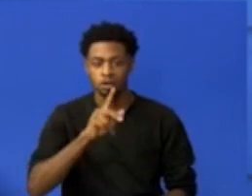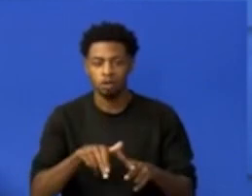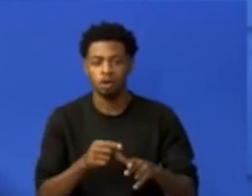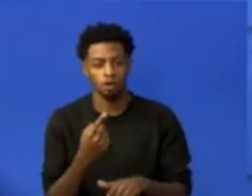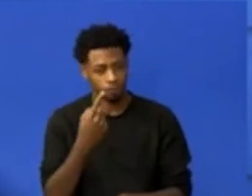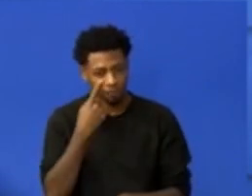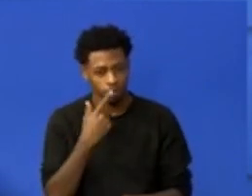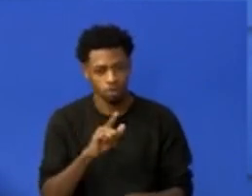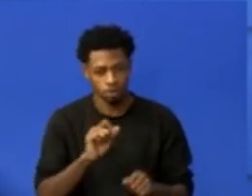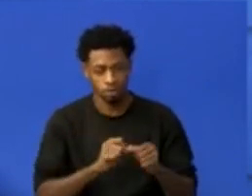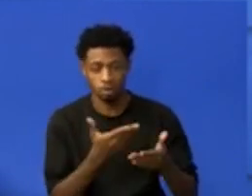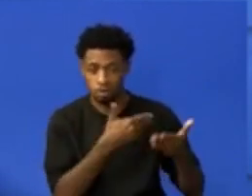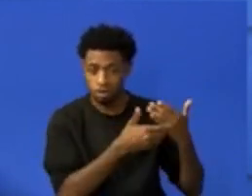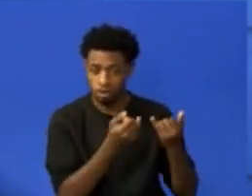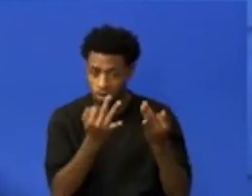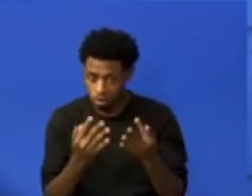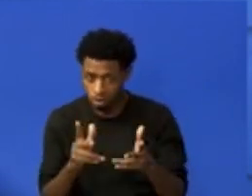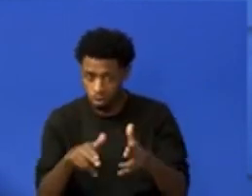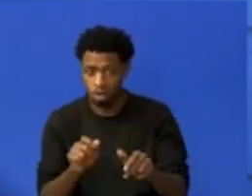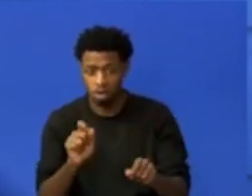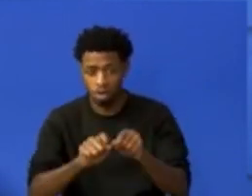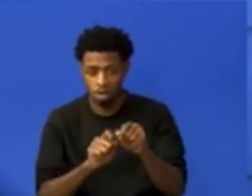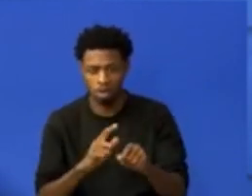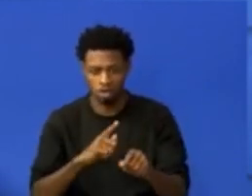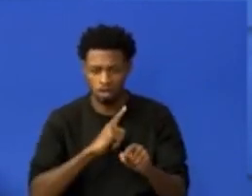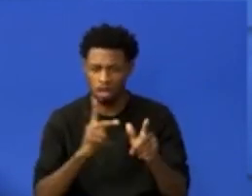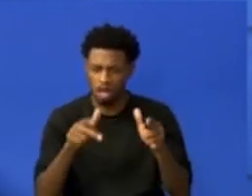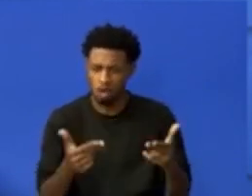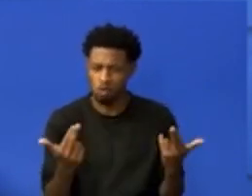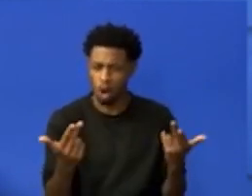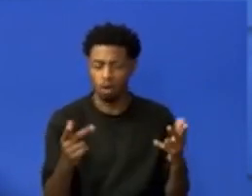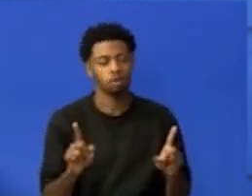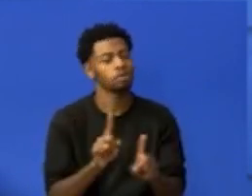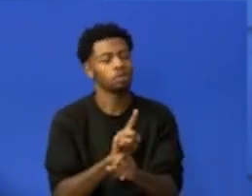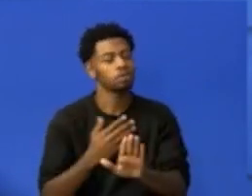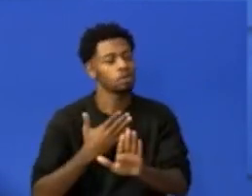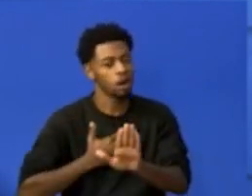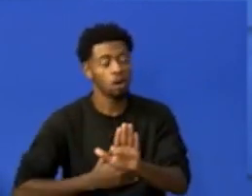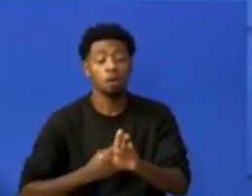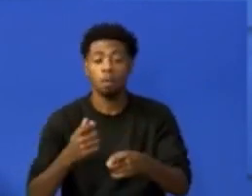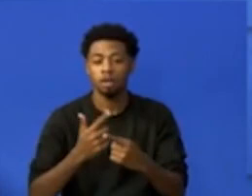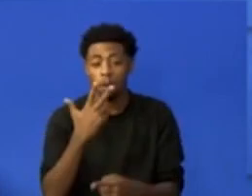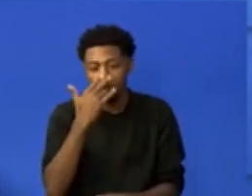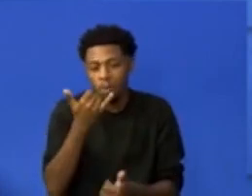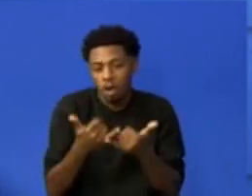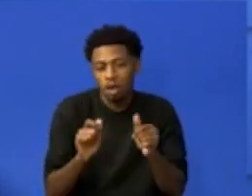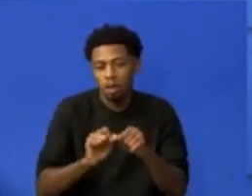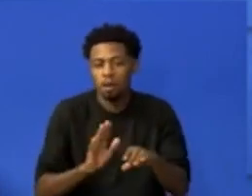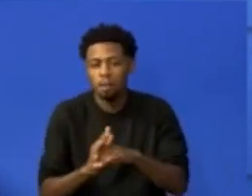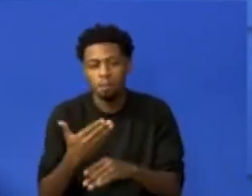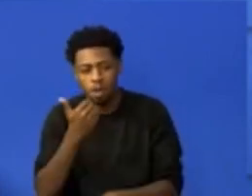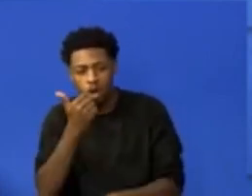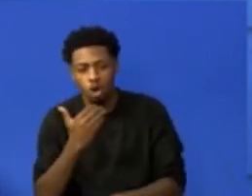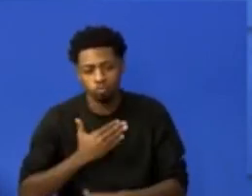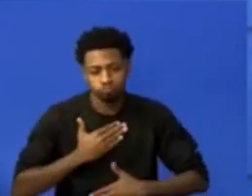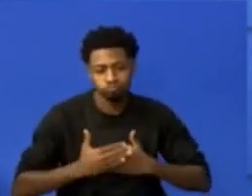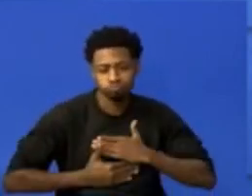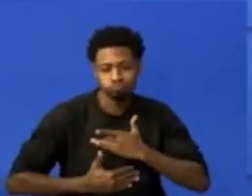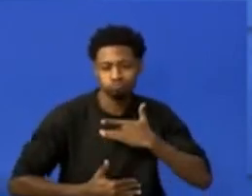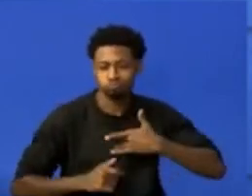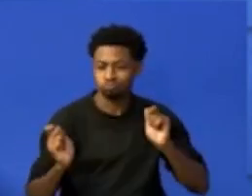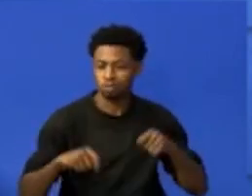gente viu com o aeróbio. É na mesma magnitude e intensidade? Não, mas parecem já trazer alguns